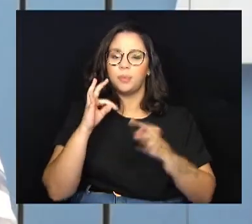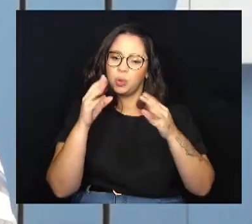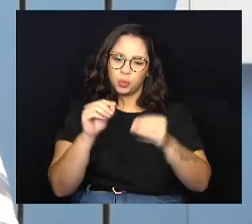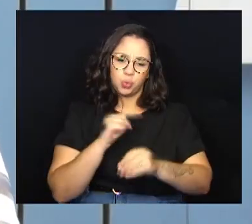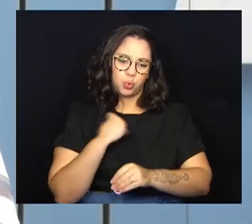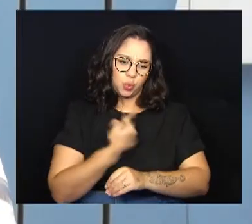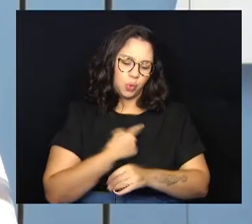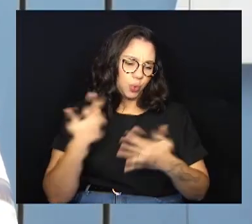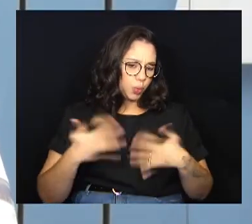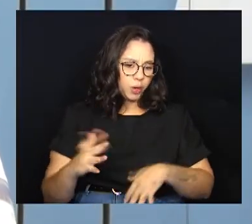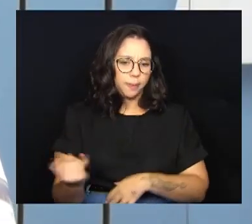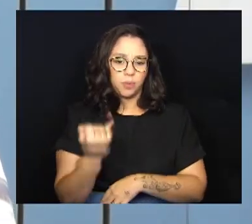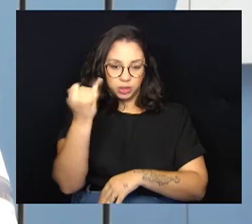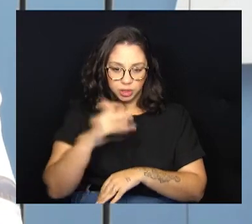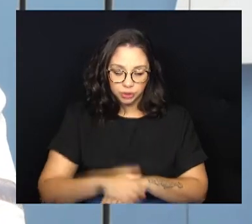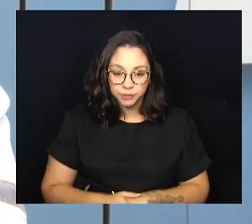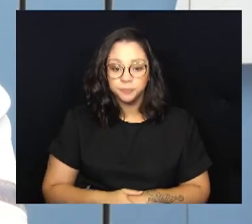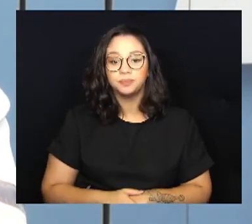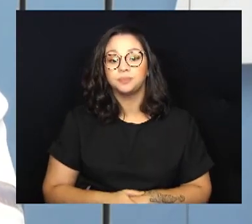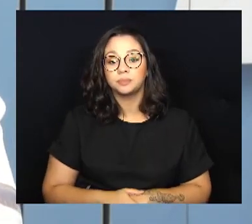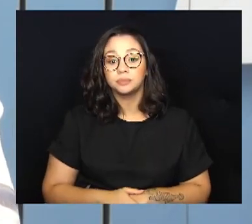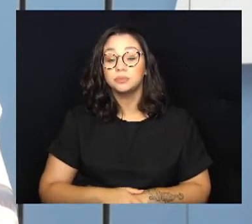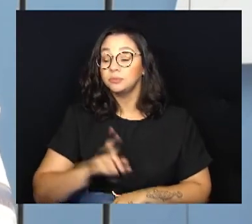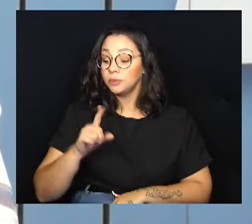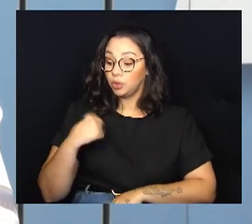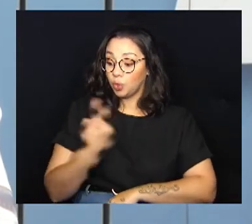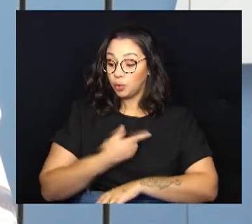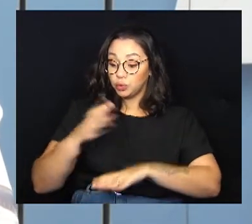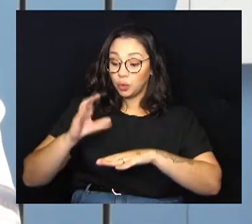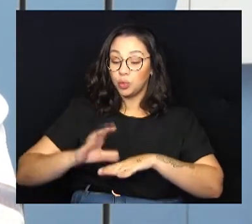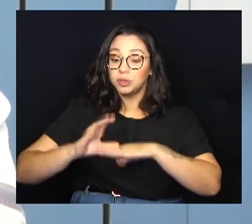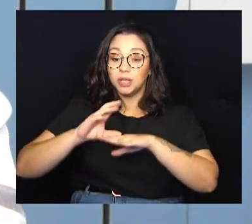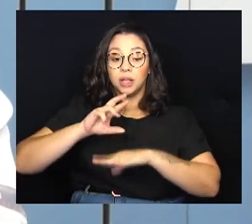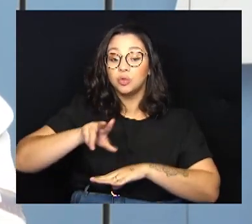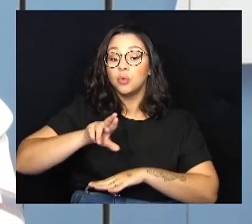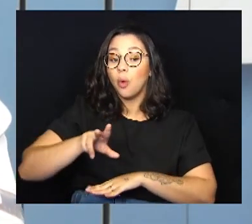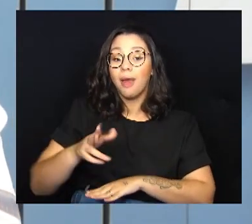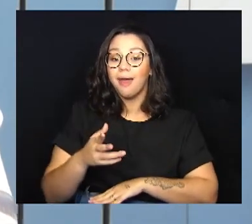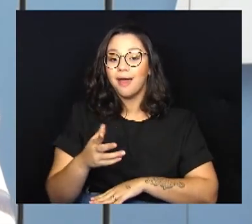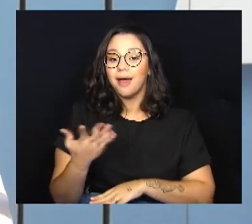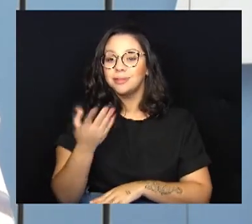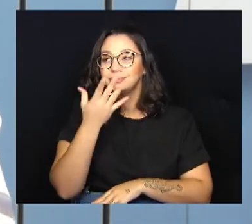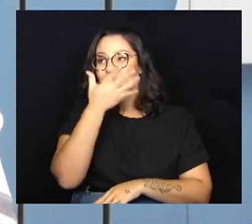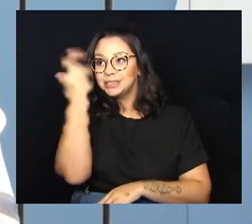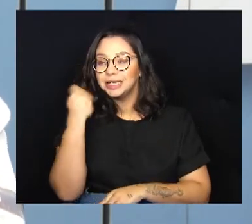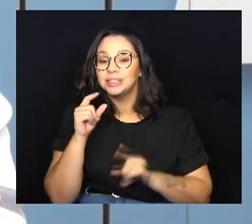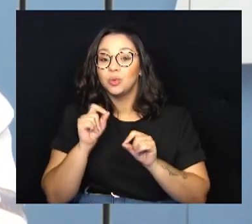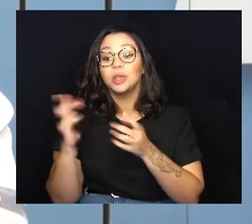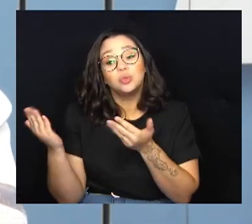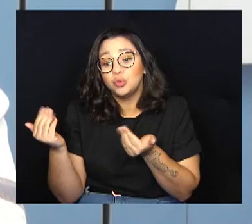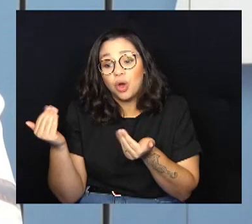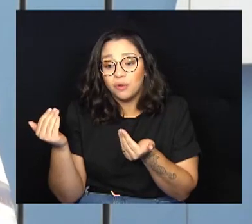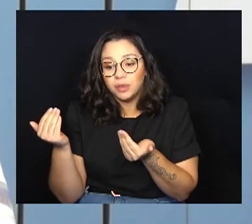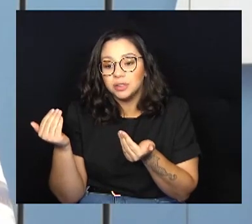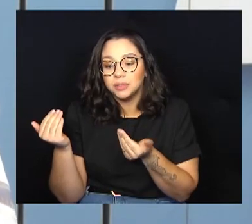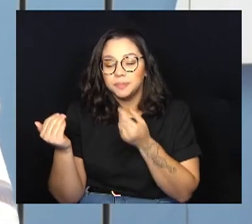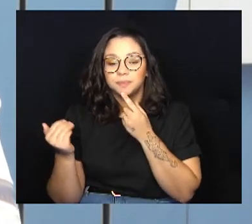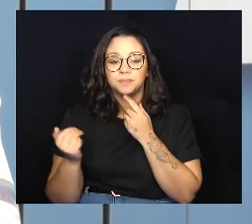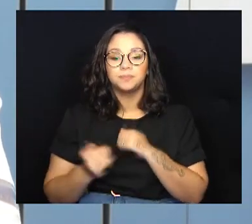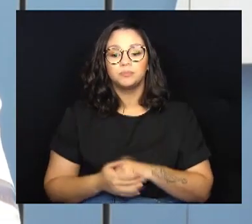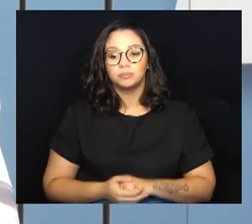de prevenção, o que a gente pode dizer, o que vem à mente em primeiro